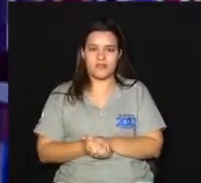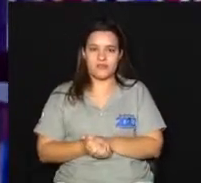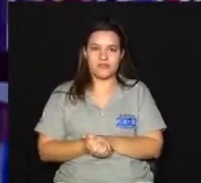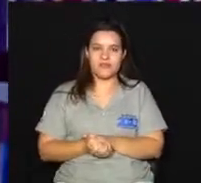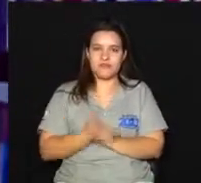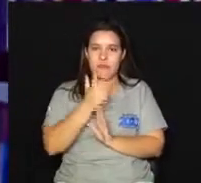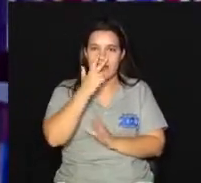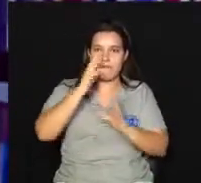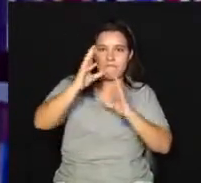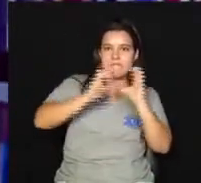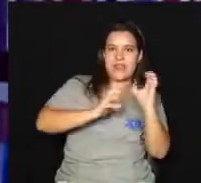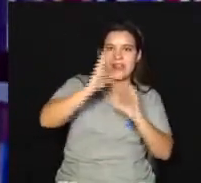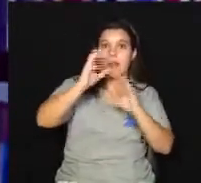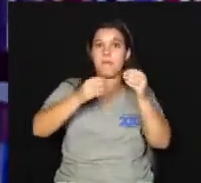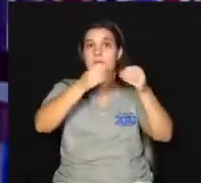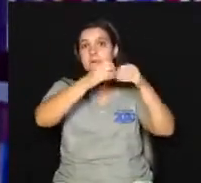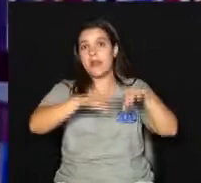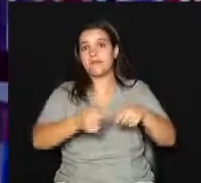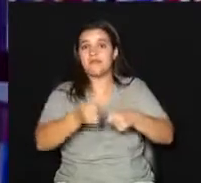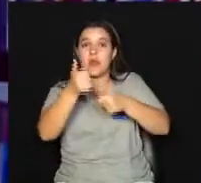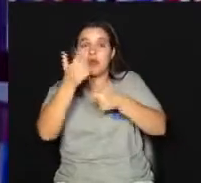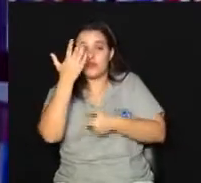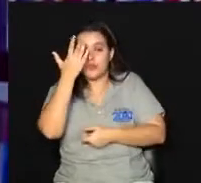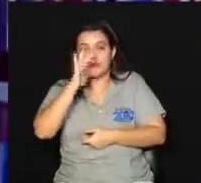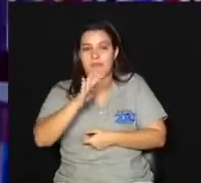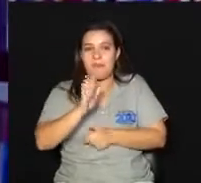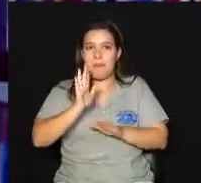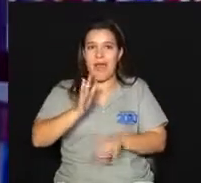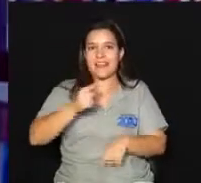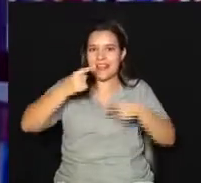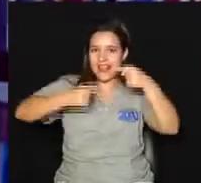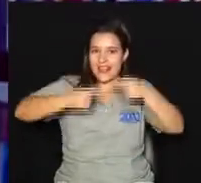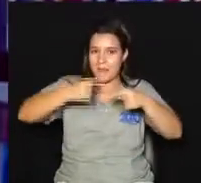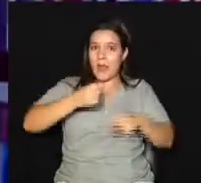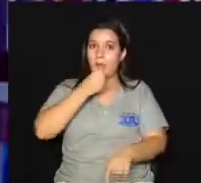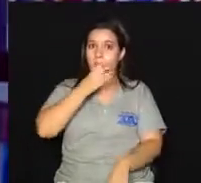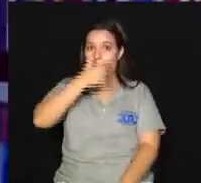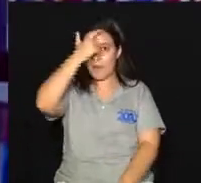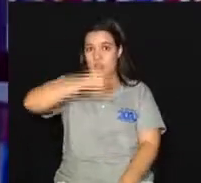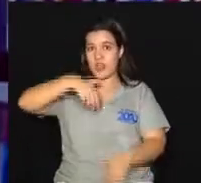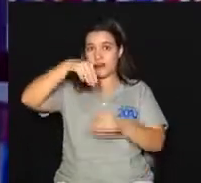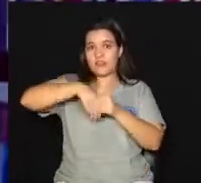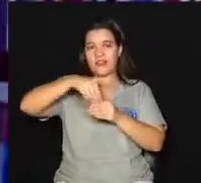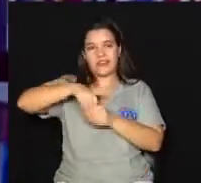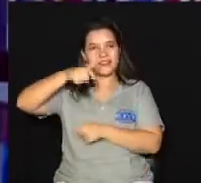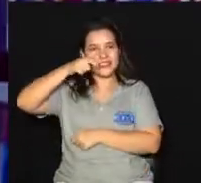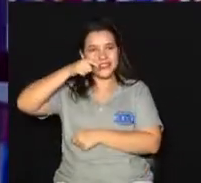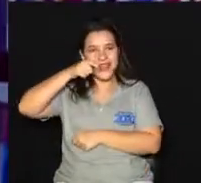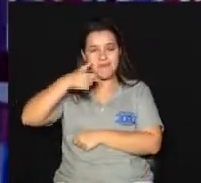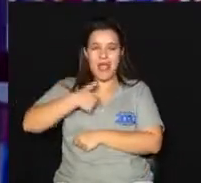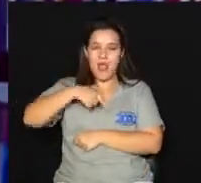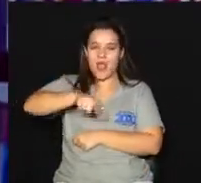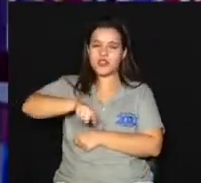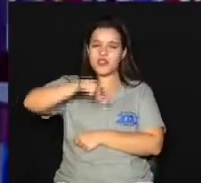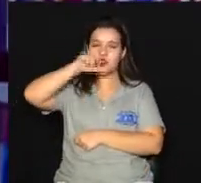beneficiando, mas que permite ao eleitor uma avaliação um pouco